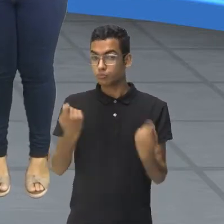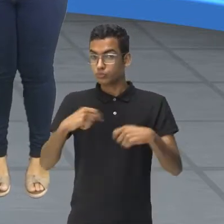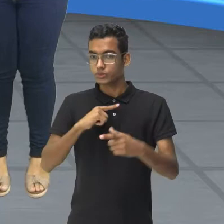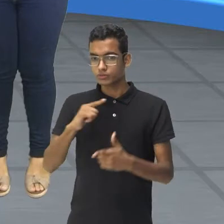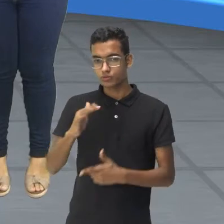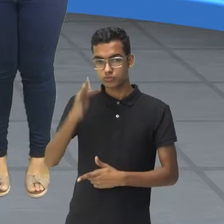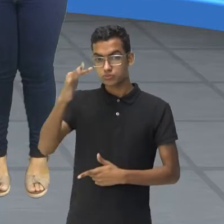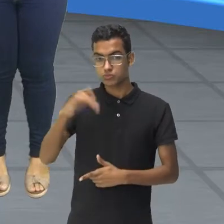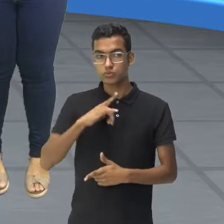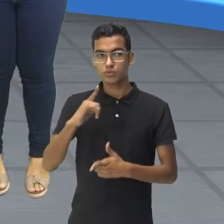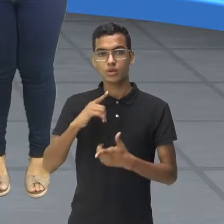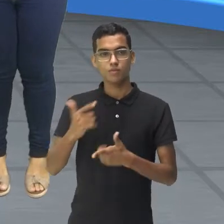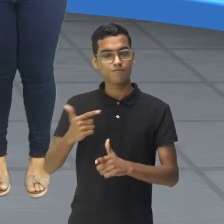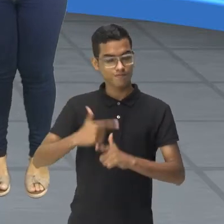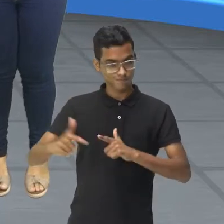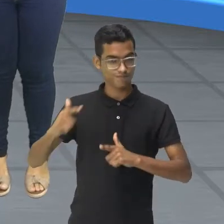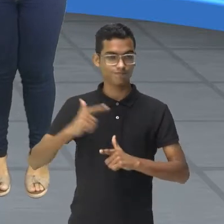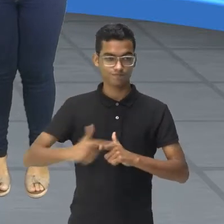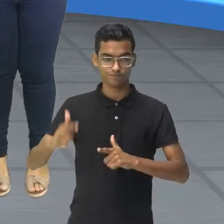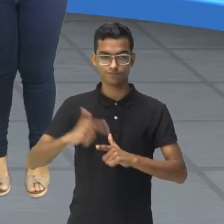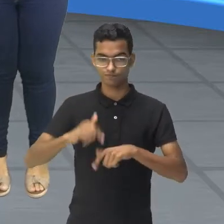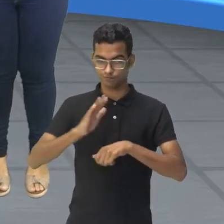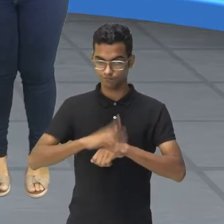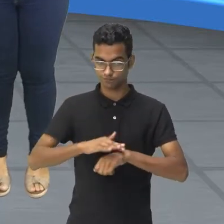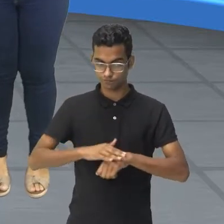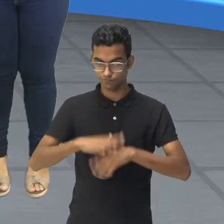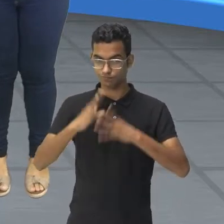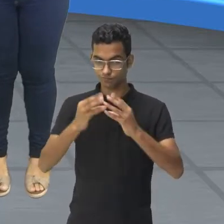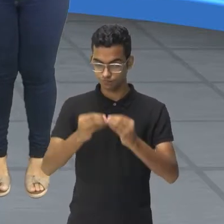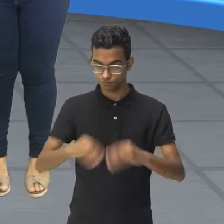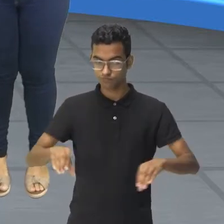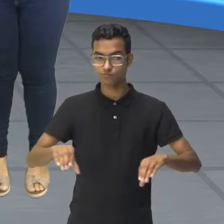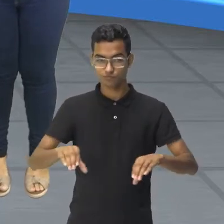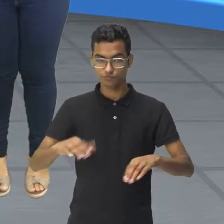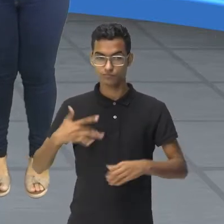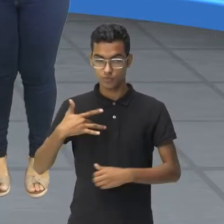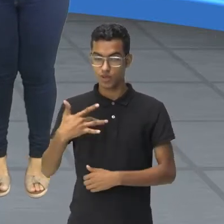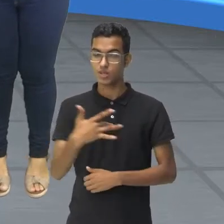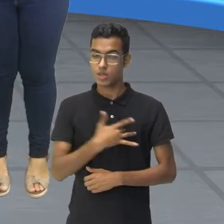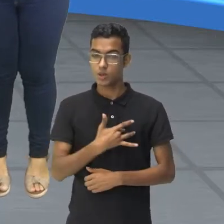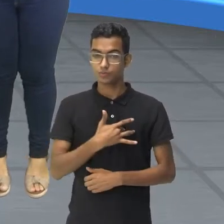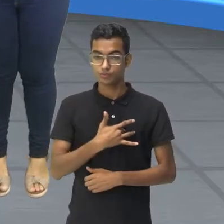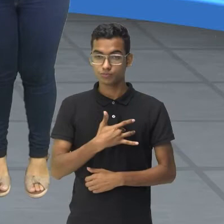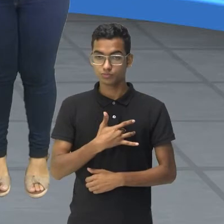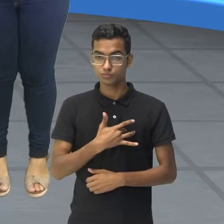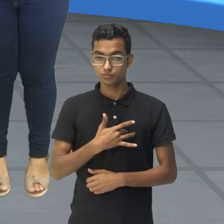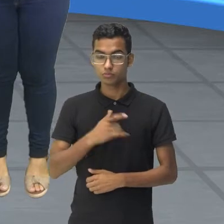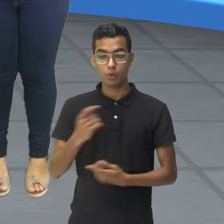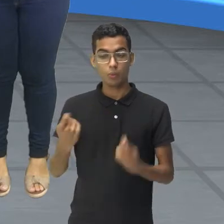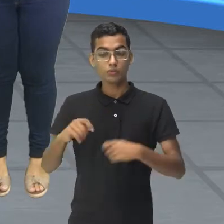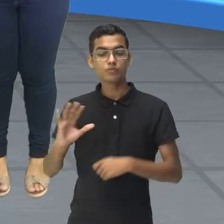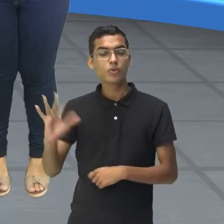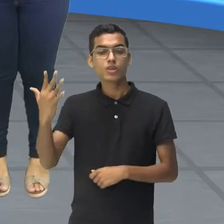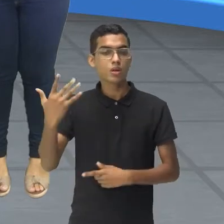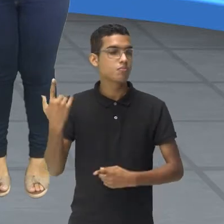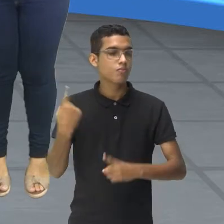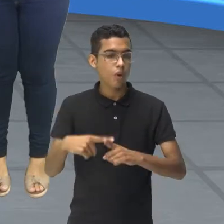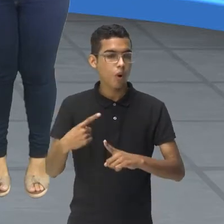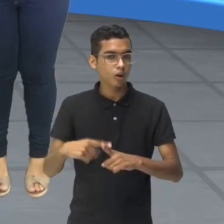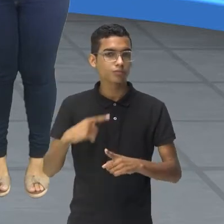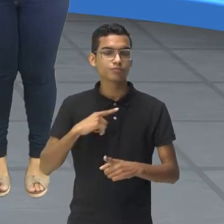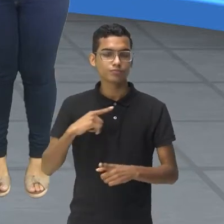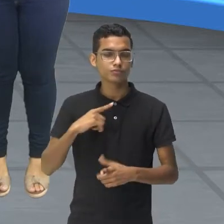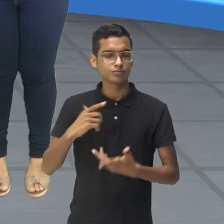a gente e que ela pode ocorrer por quê? Por vários motivos, mas um dos motivos é o quê? É